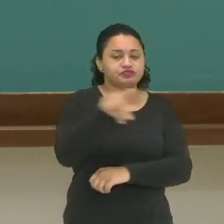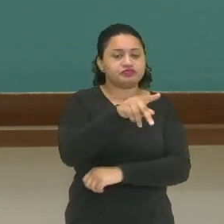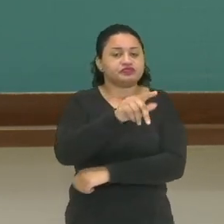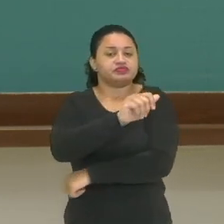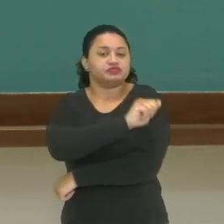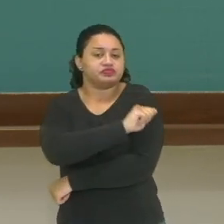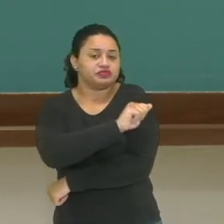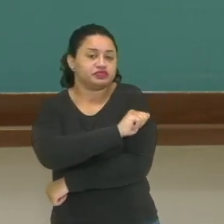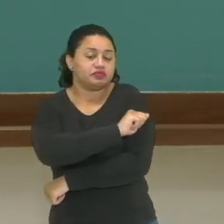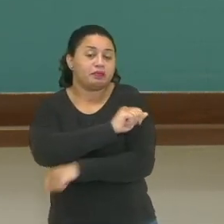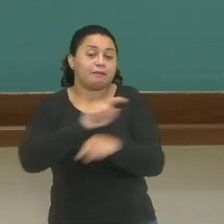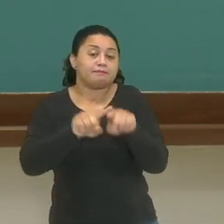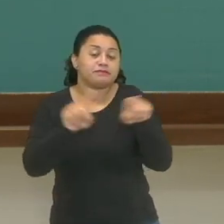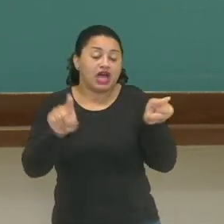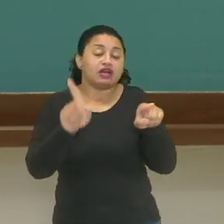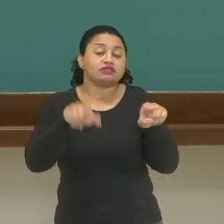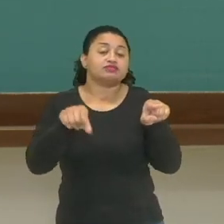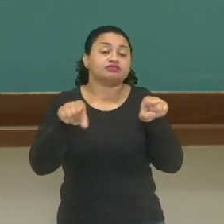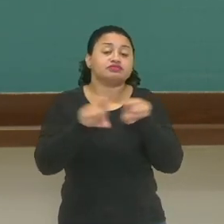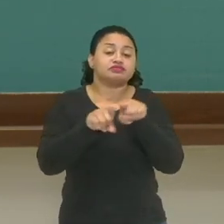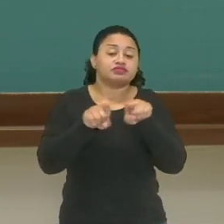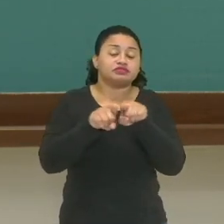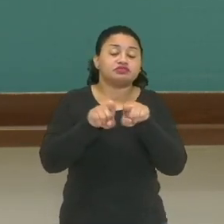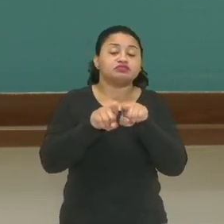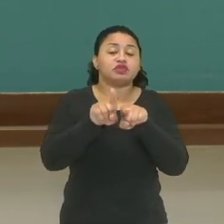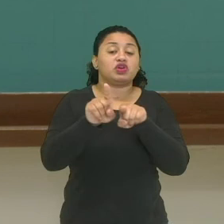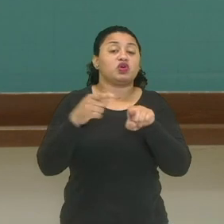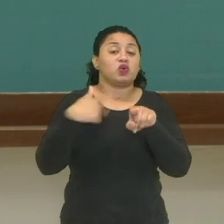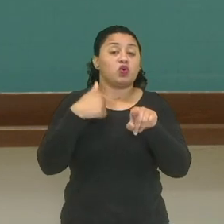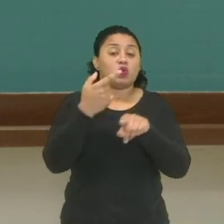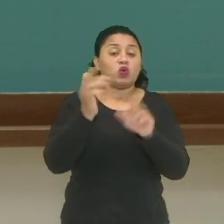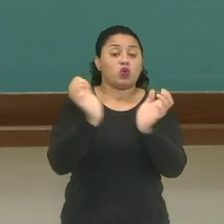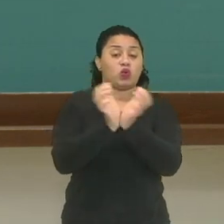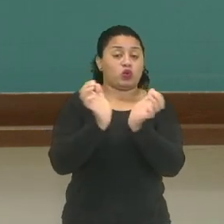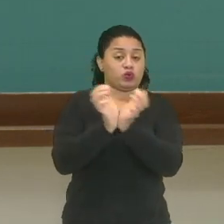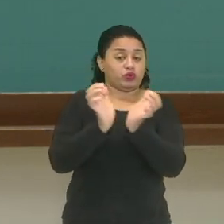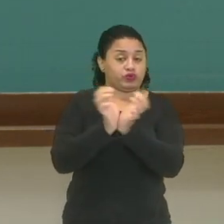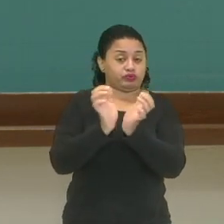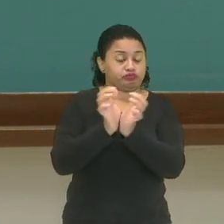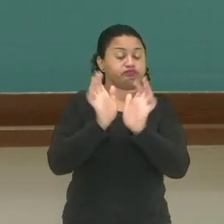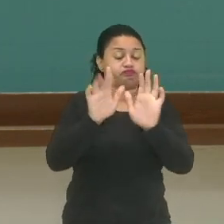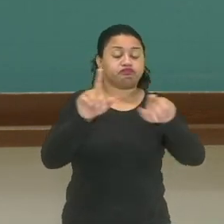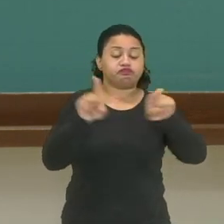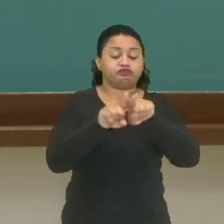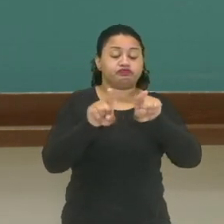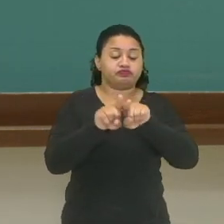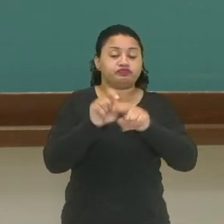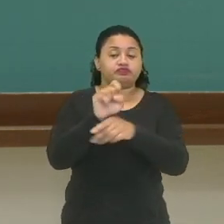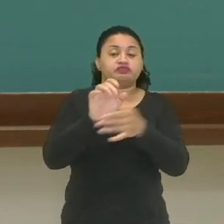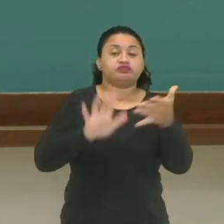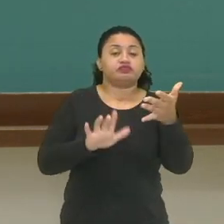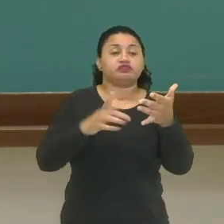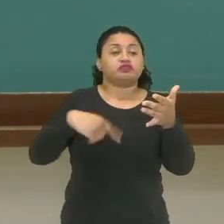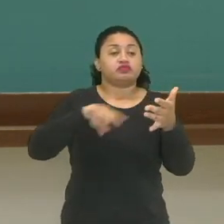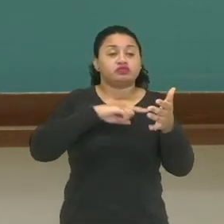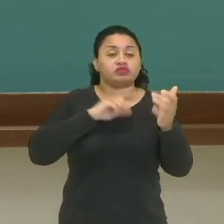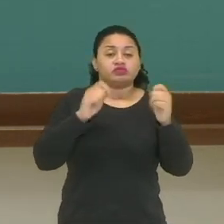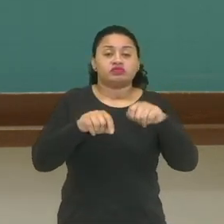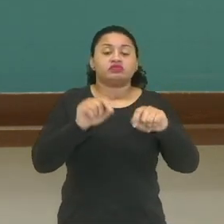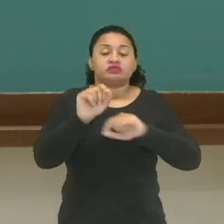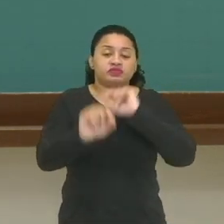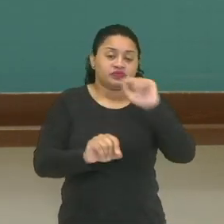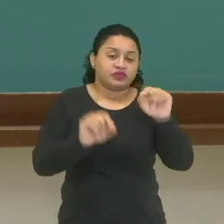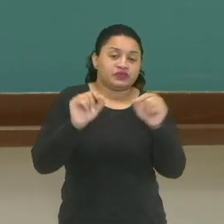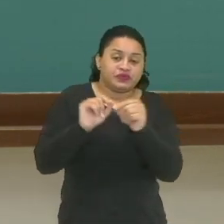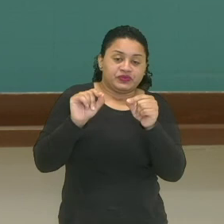alunos, porém eles vão fazer parte do mesmo conselho. É até uma questão, um exercício que a gente pode aplicar